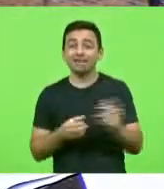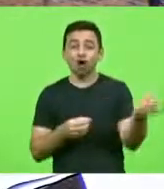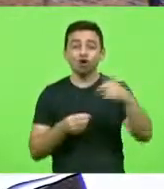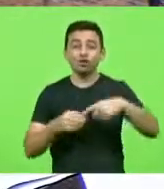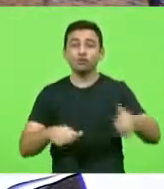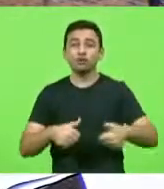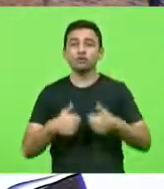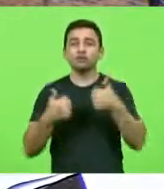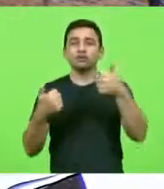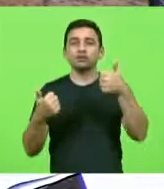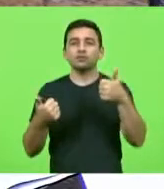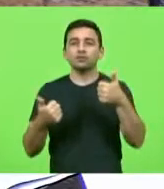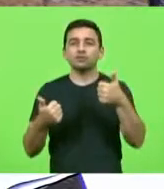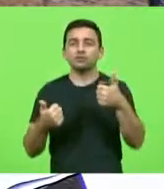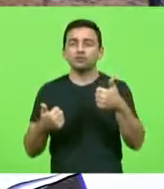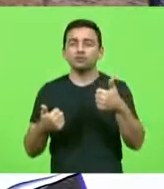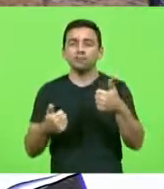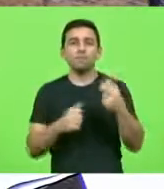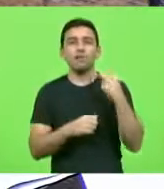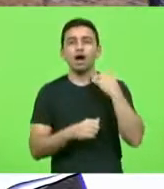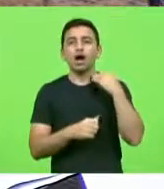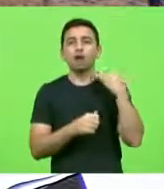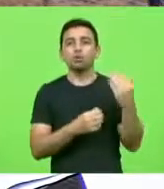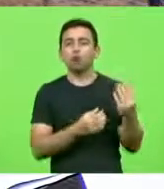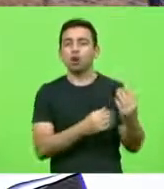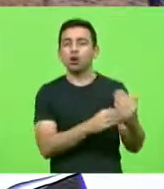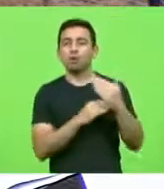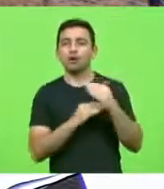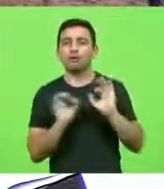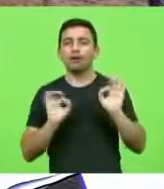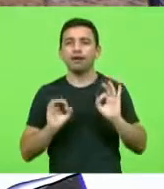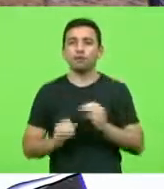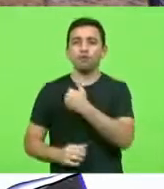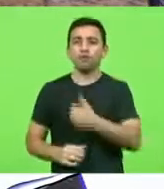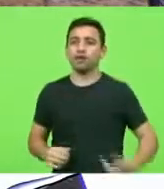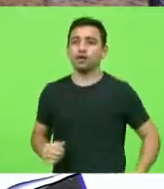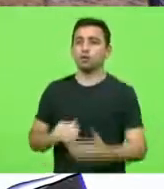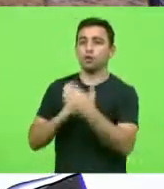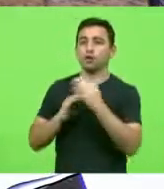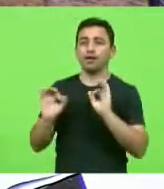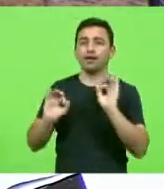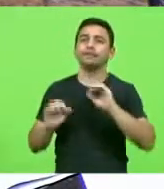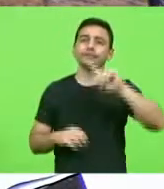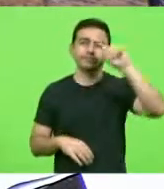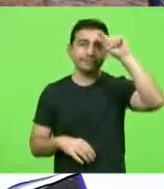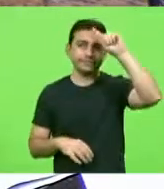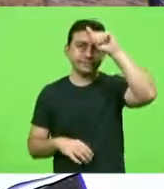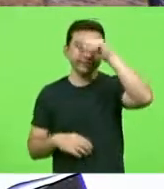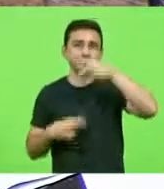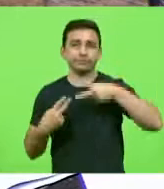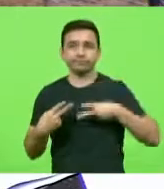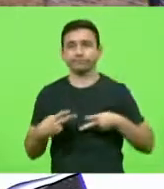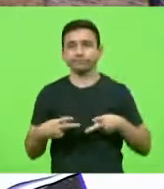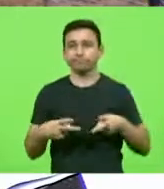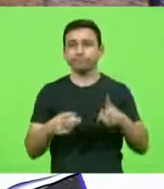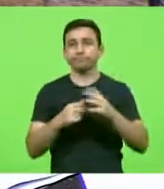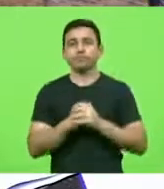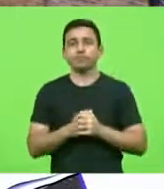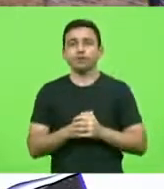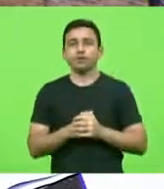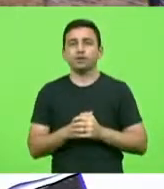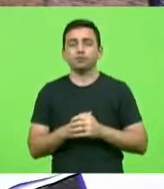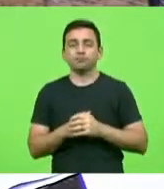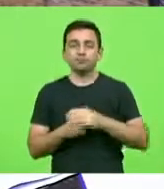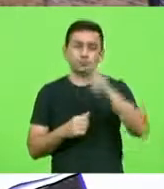ele não tem crédito no banco, não tem auxílio do governo e, de fato, vai ficando difícil para o empreendedor, principalmente para o médio e